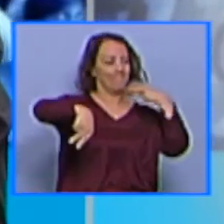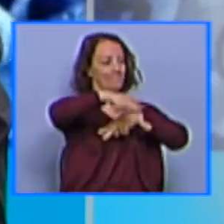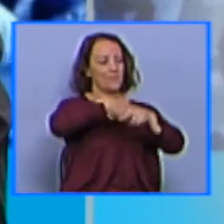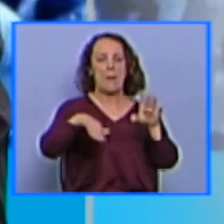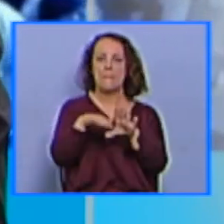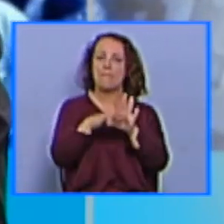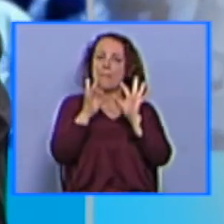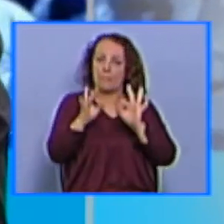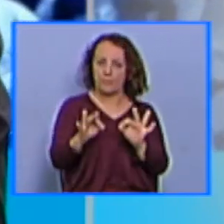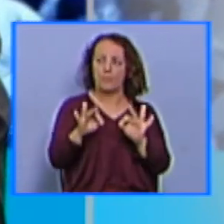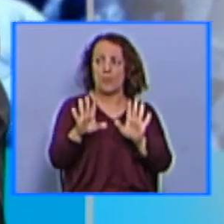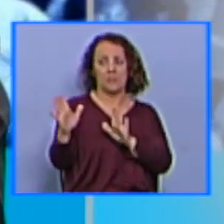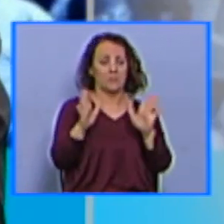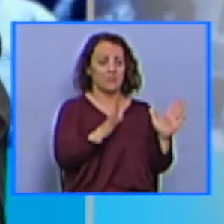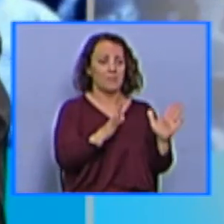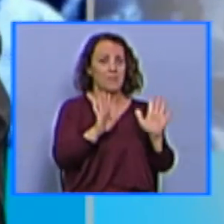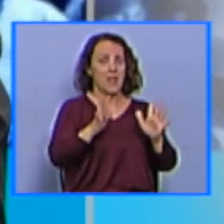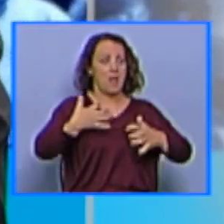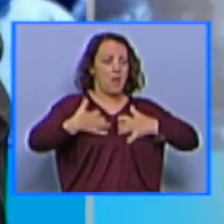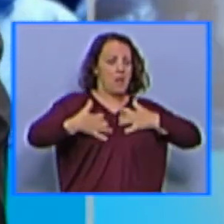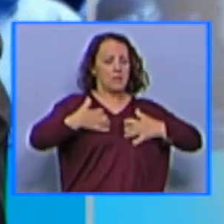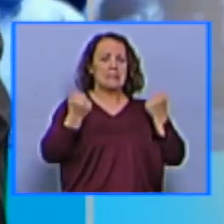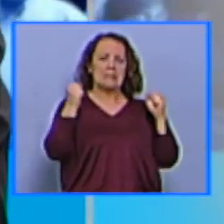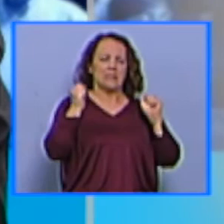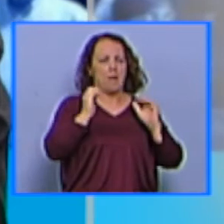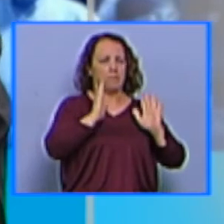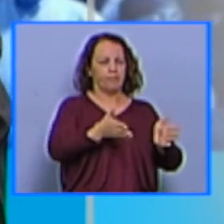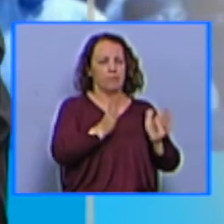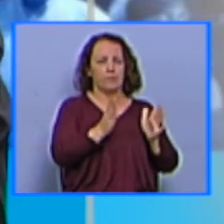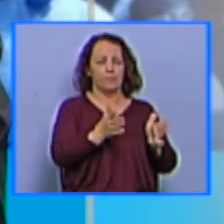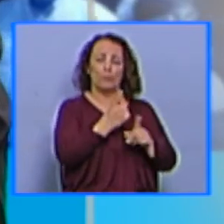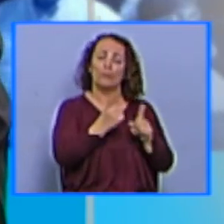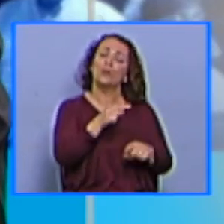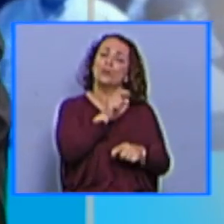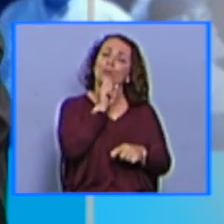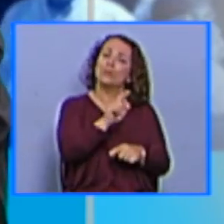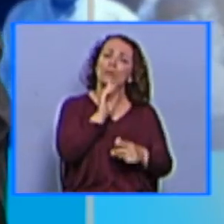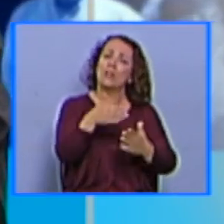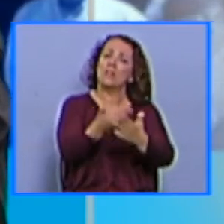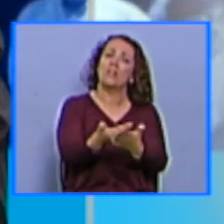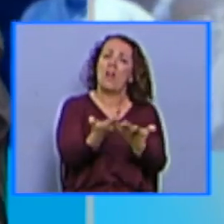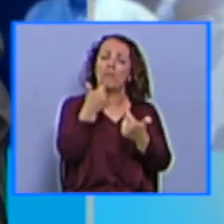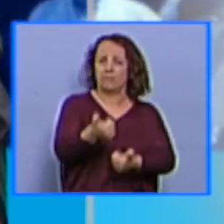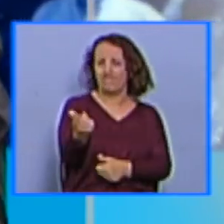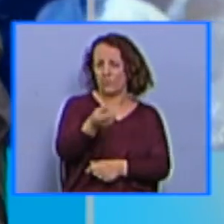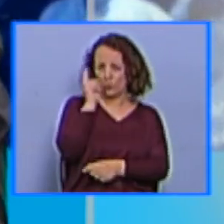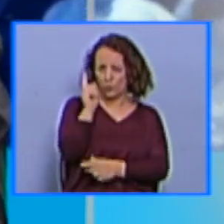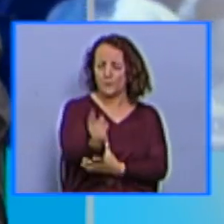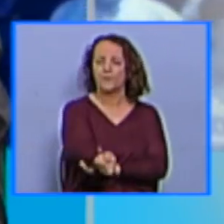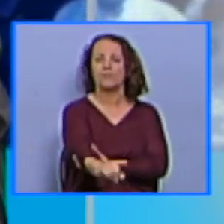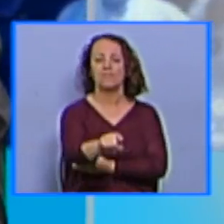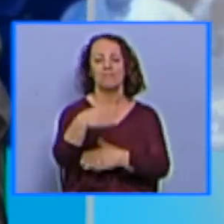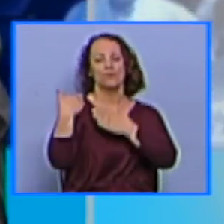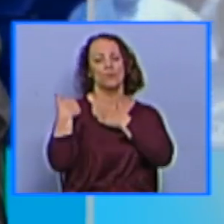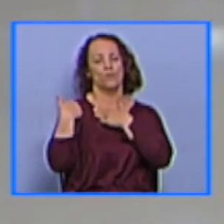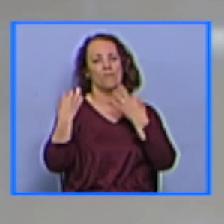participando, mas tem esta ânsia e este nervosismo que pode ser contraproducente. A responsabilidade, de